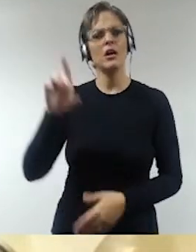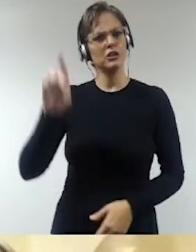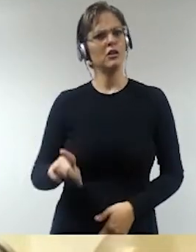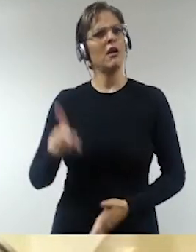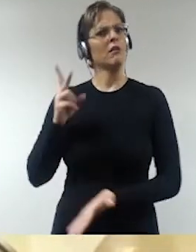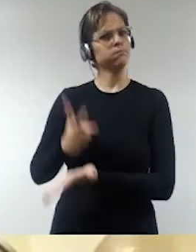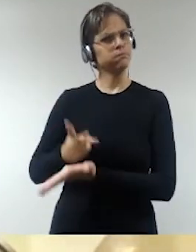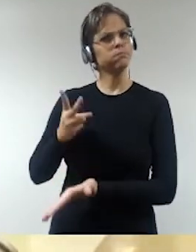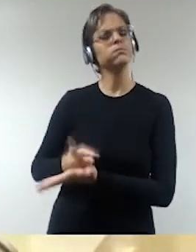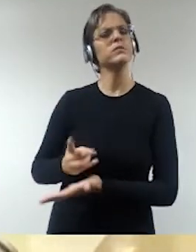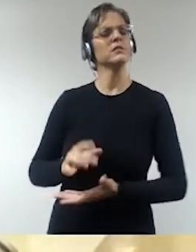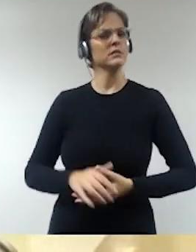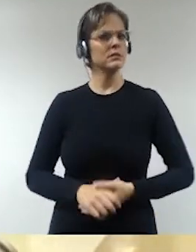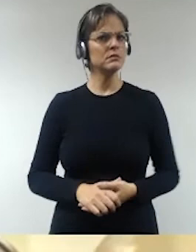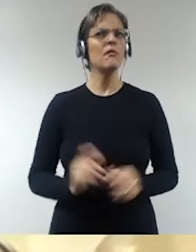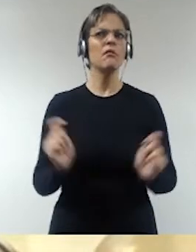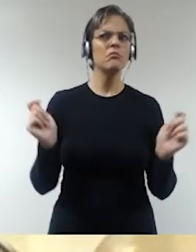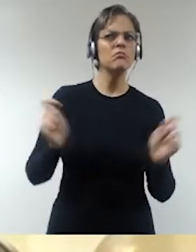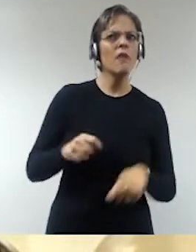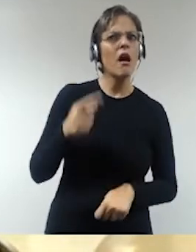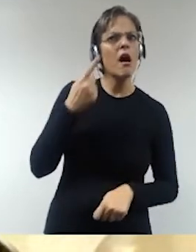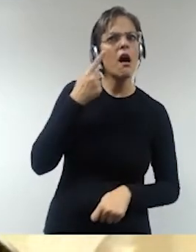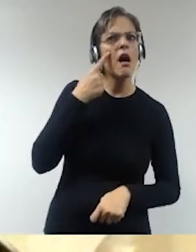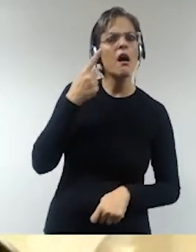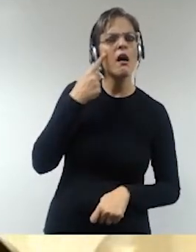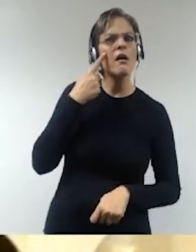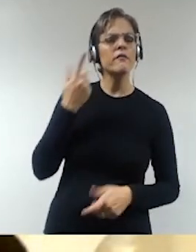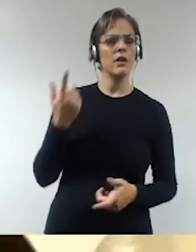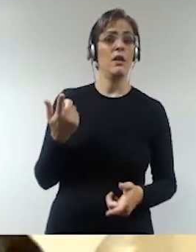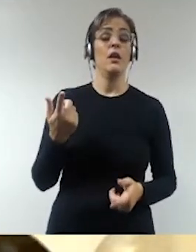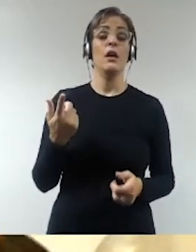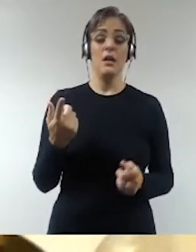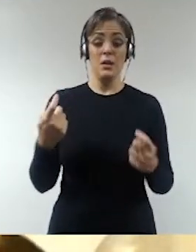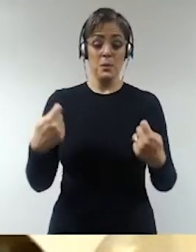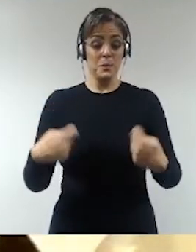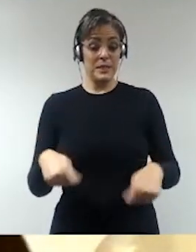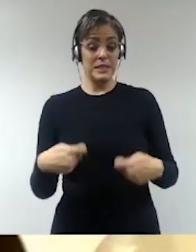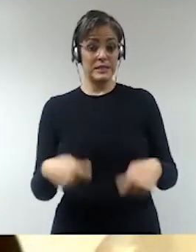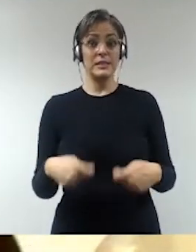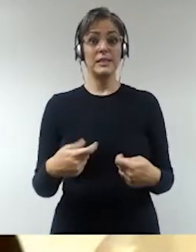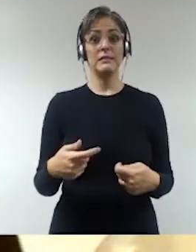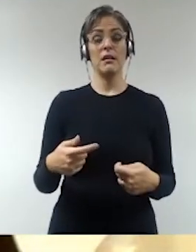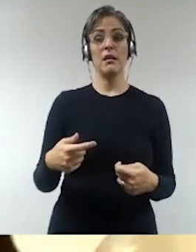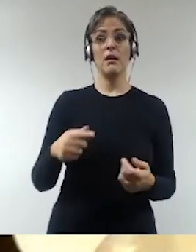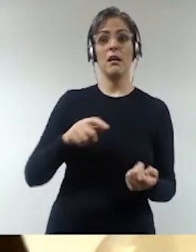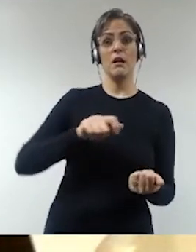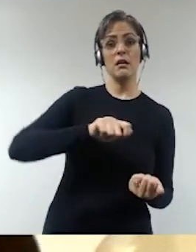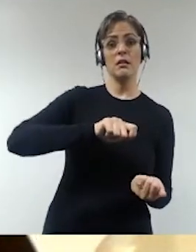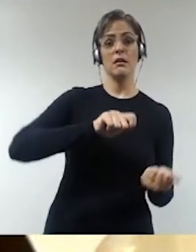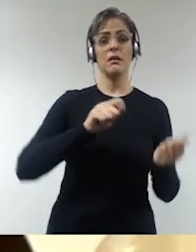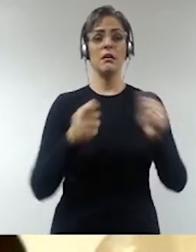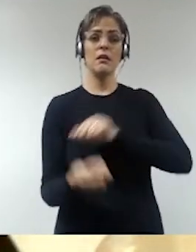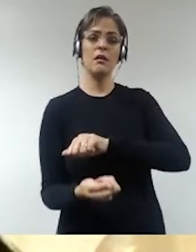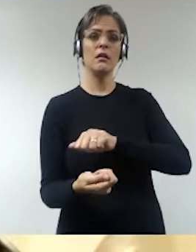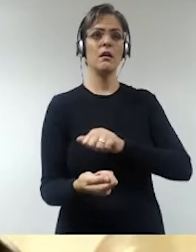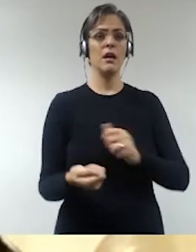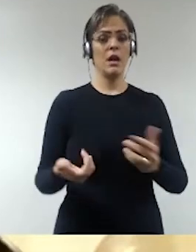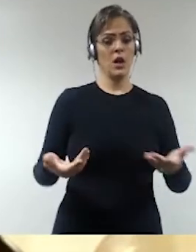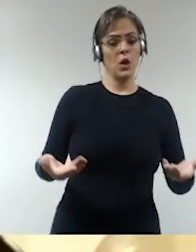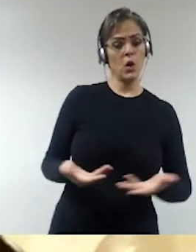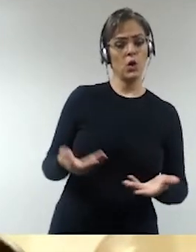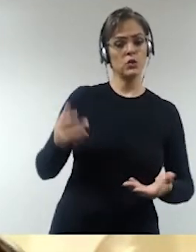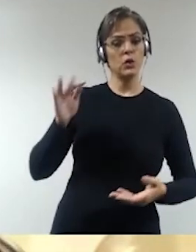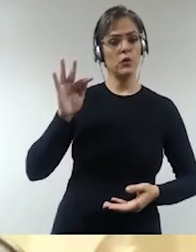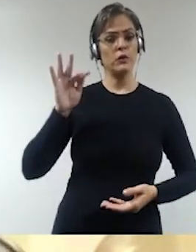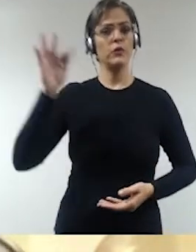estável. Calculabilidade, ou seja, eu tenho que ter uma transição, proteger a transição do presente para o futuro,